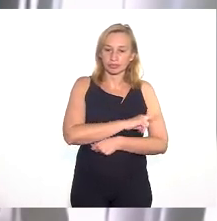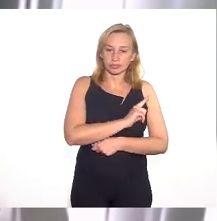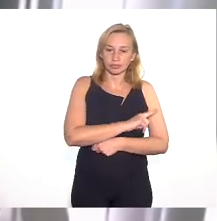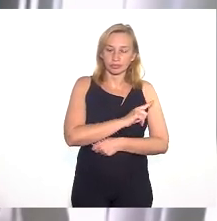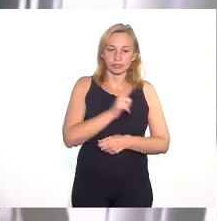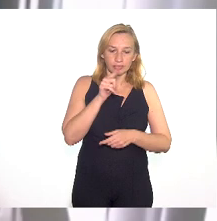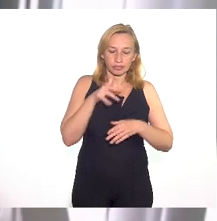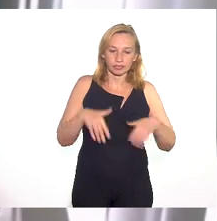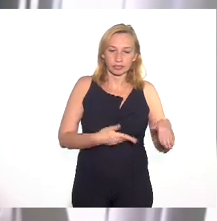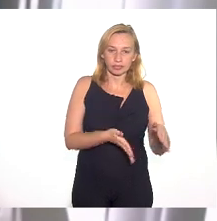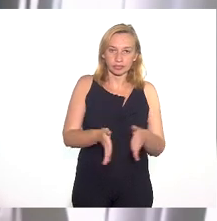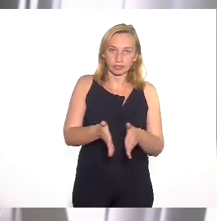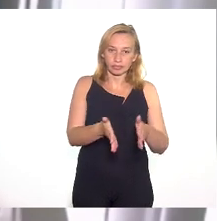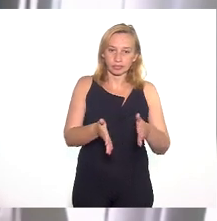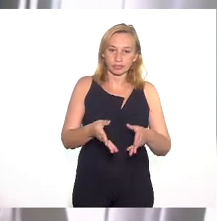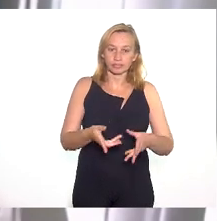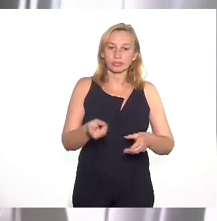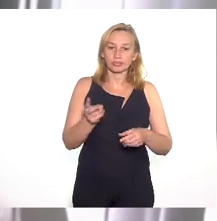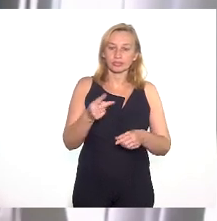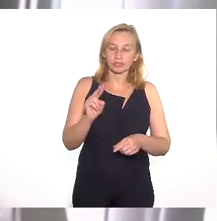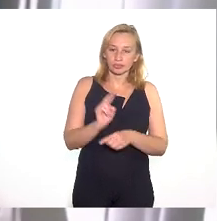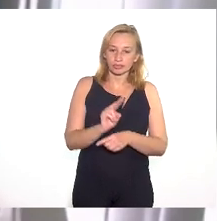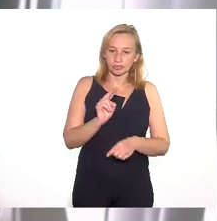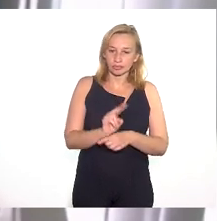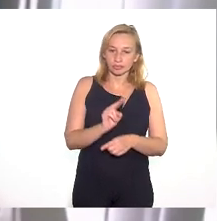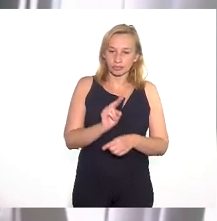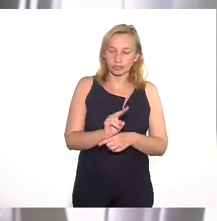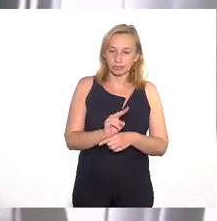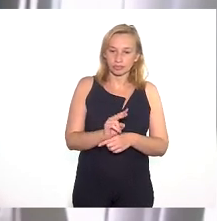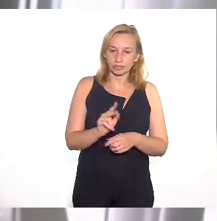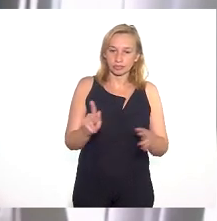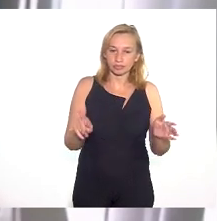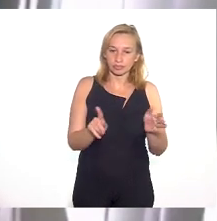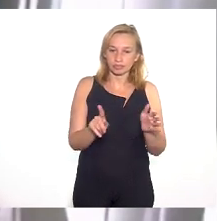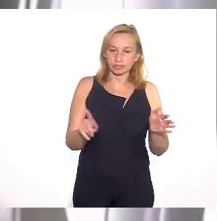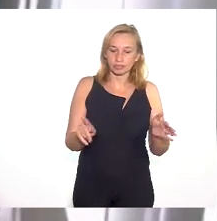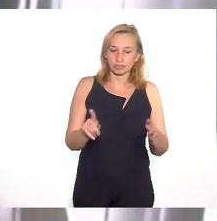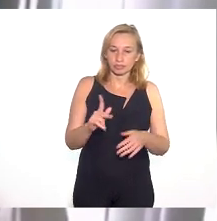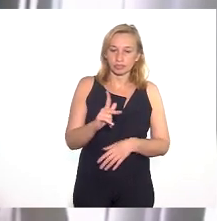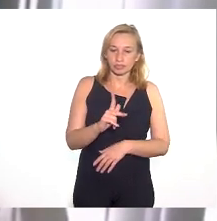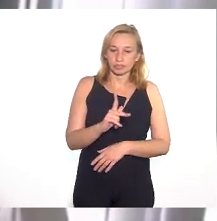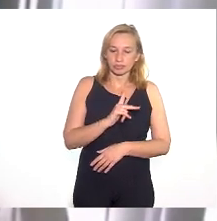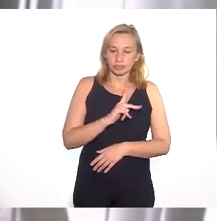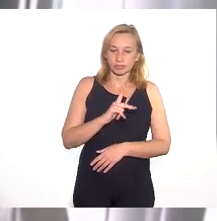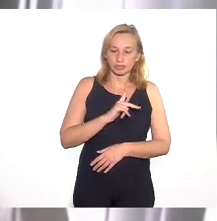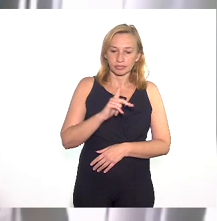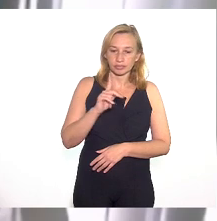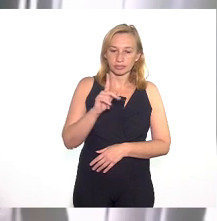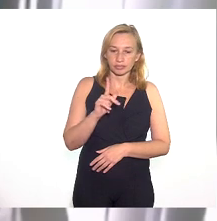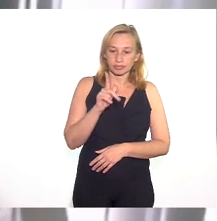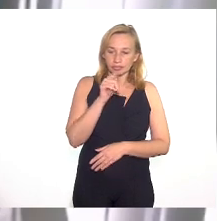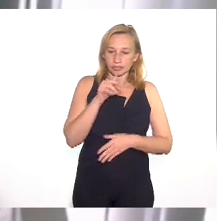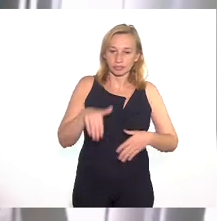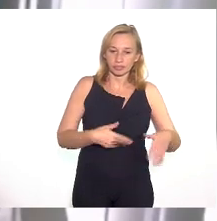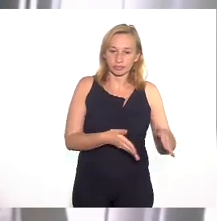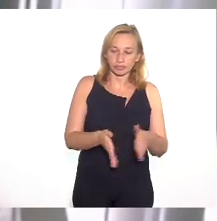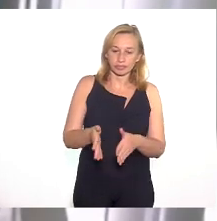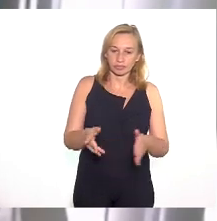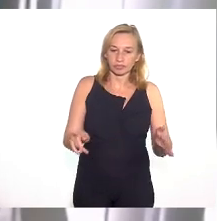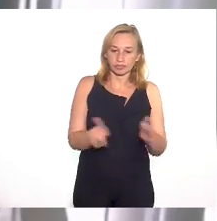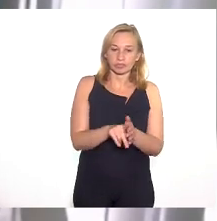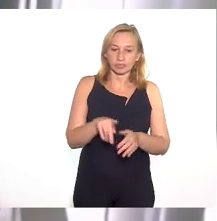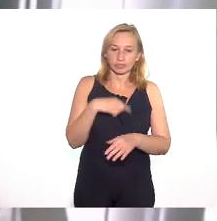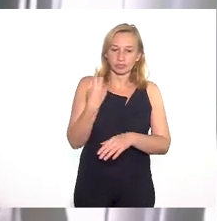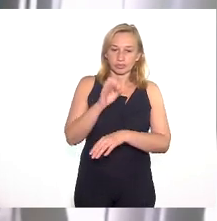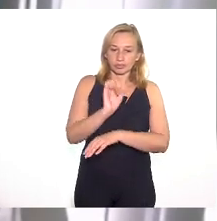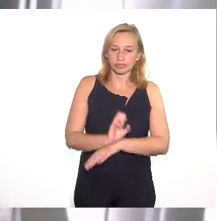rios, sobre as formas de conservação desse patrimônio hídrico fluvial do nosso estado. É um projeto muito